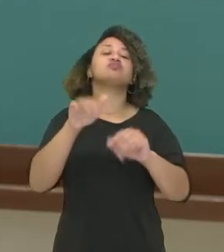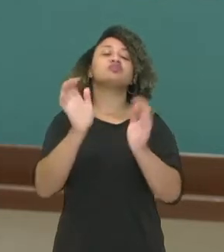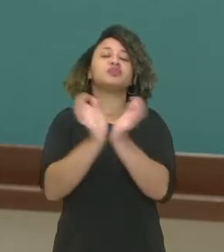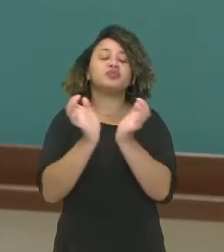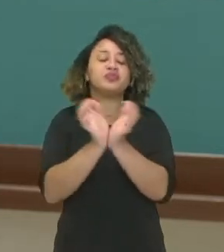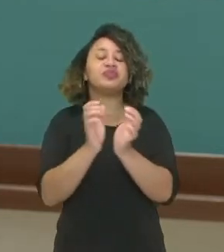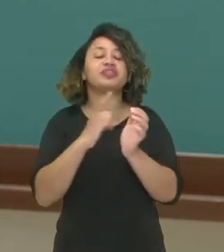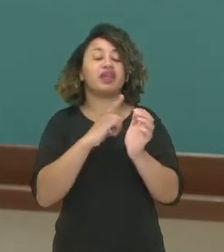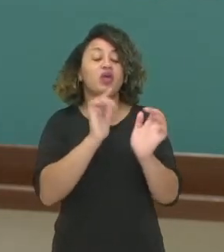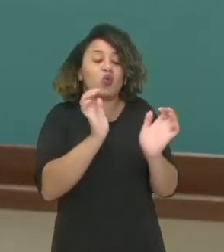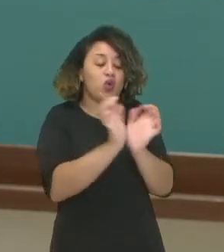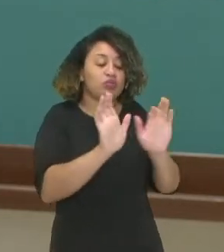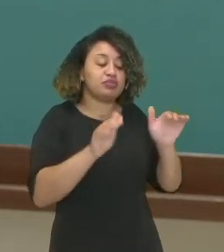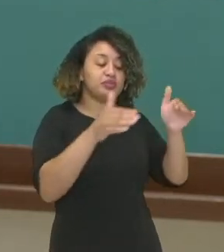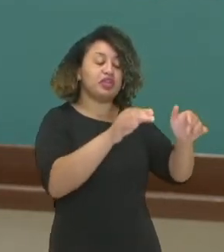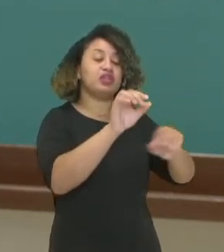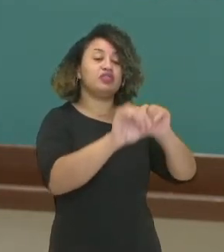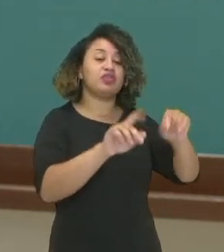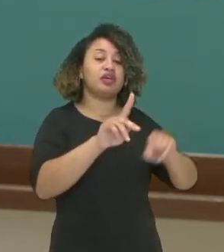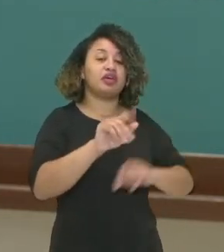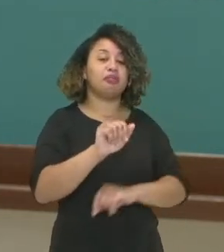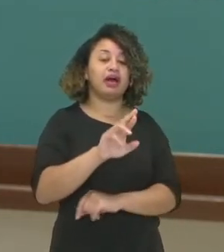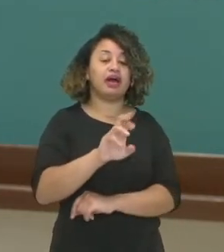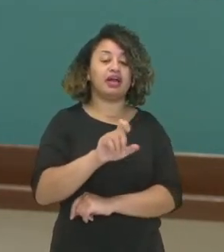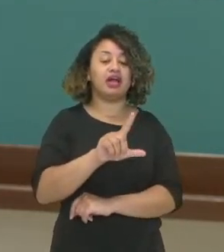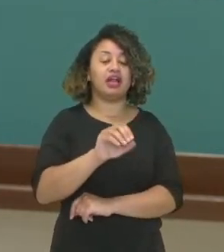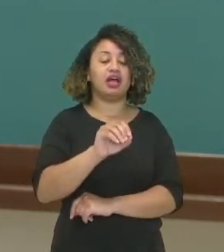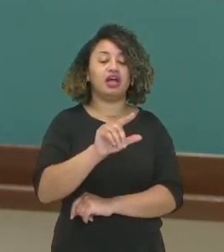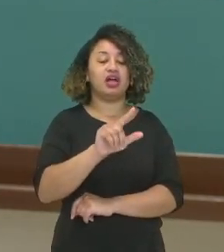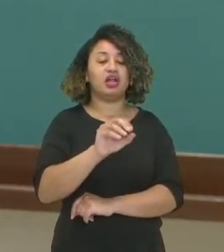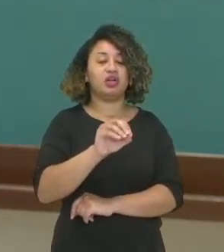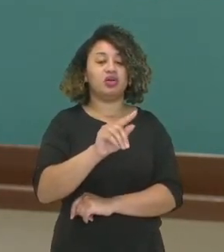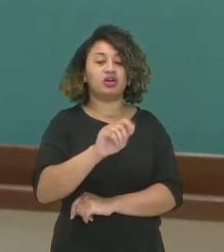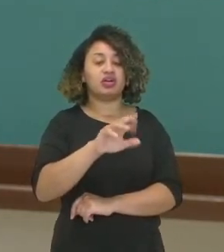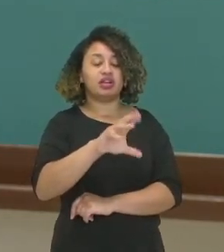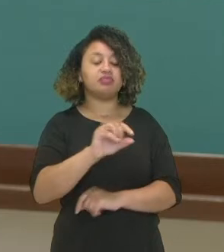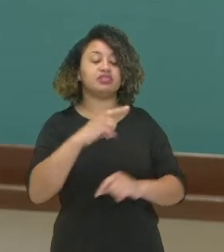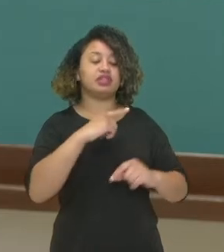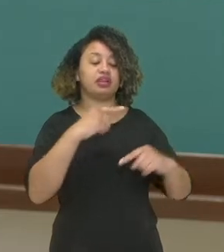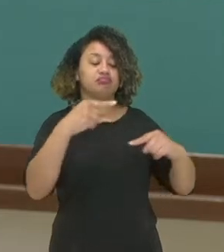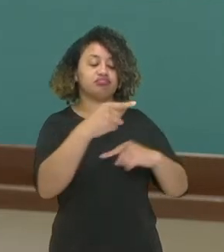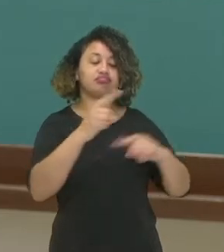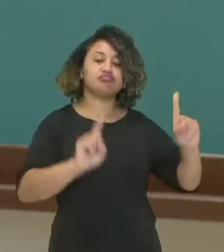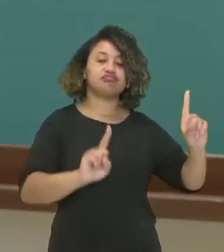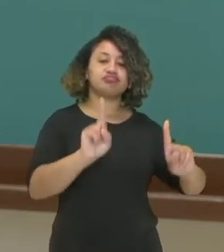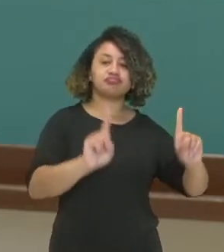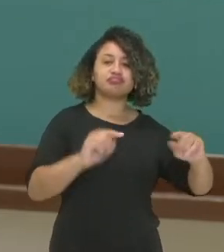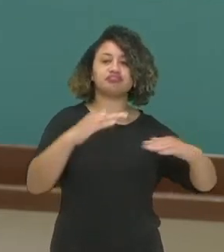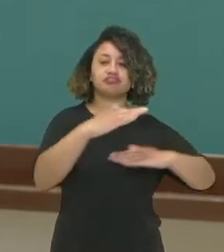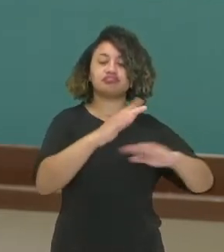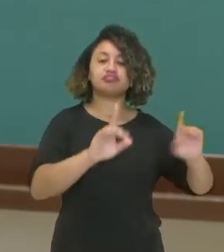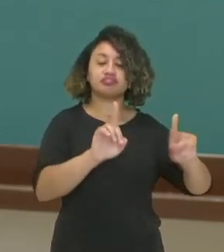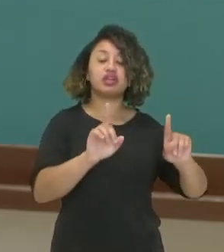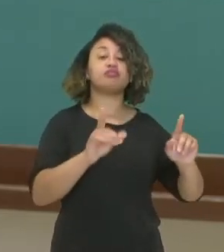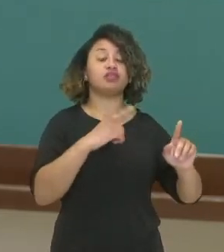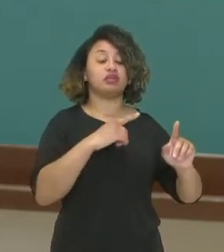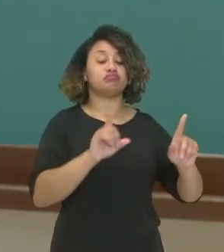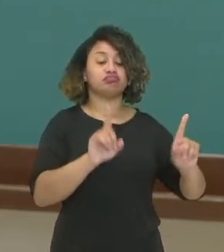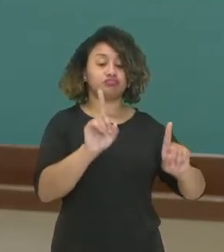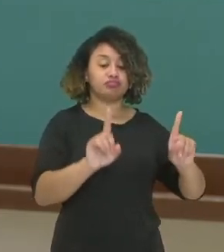os paralelogramos, tá? Que são aqueles que possuem os lados opostos, tá? Paralelos, tá bom? Então são dois pares de